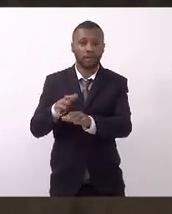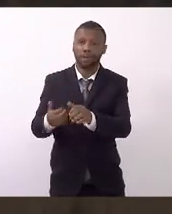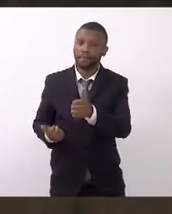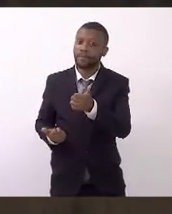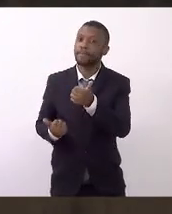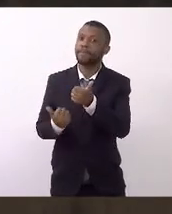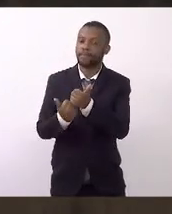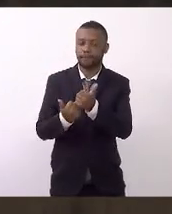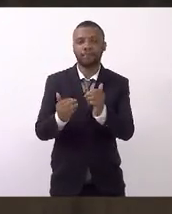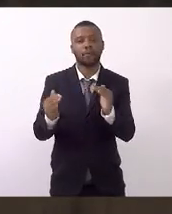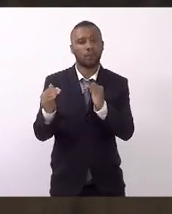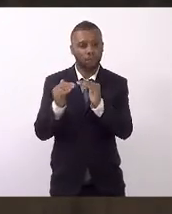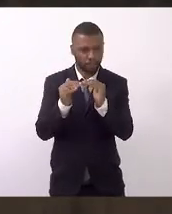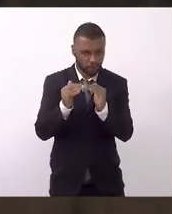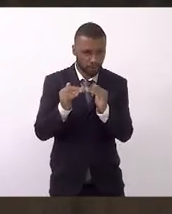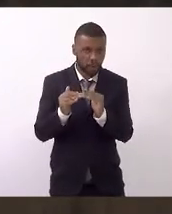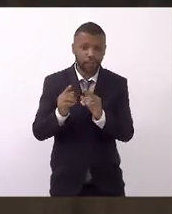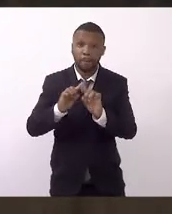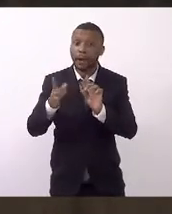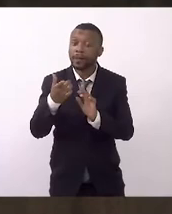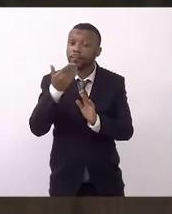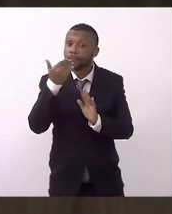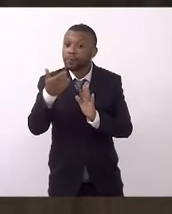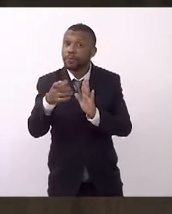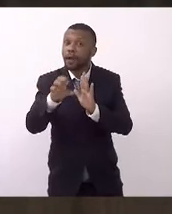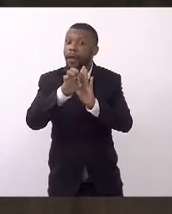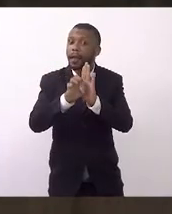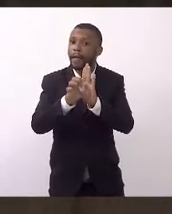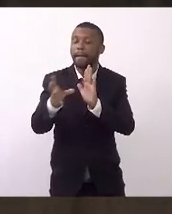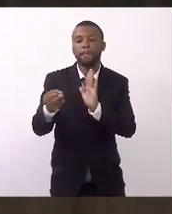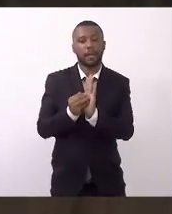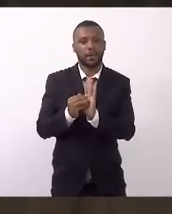emendas. Modificando o artigo 1º,